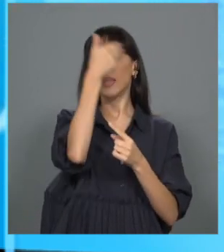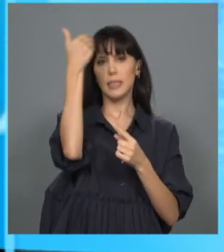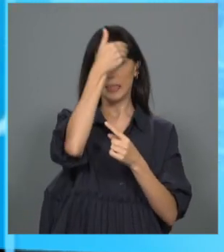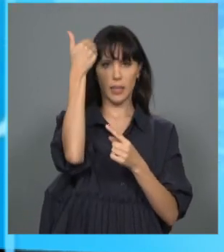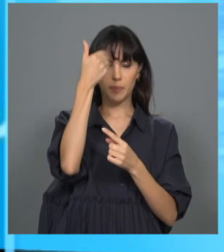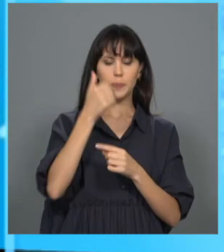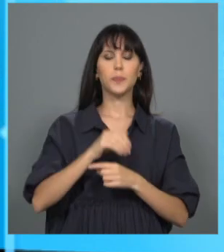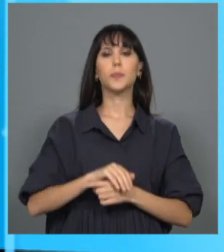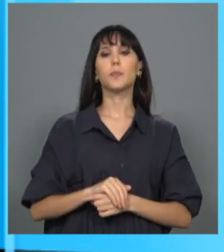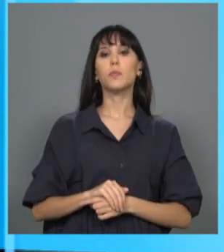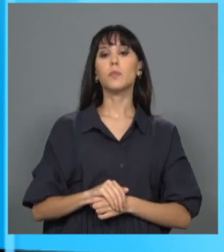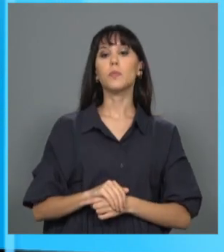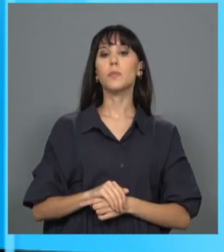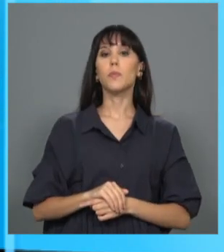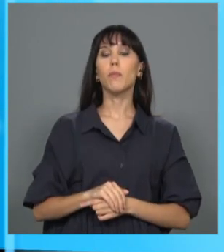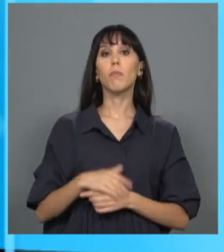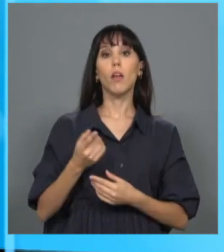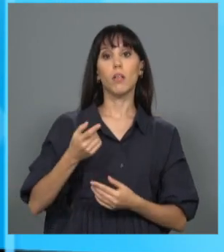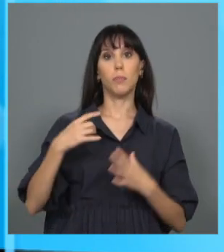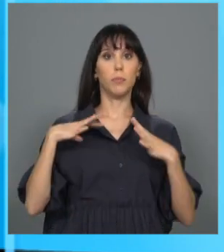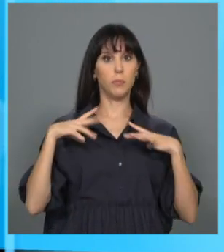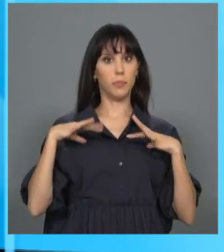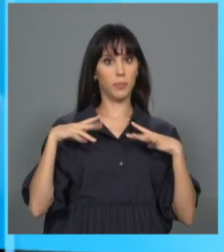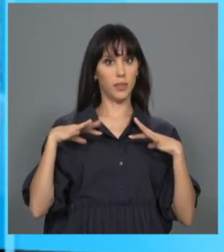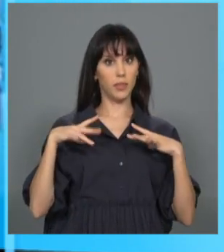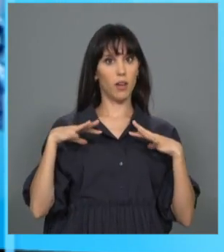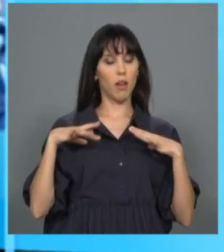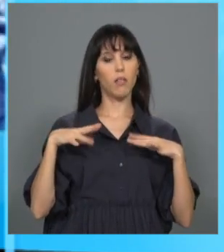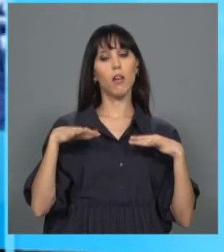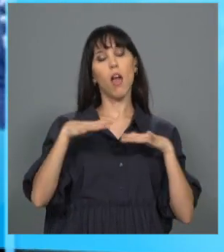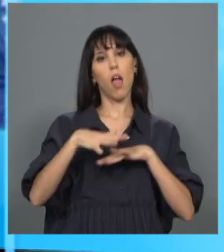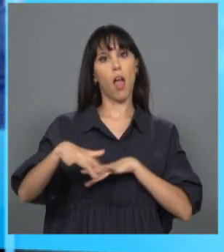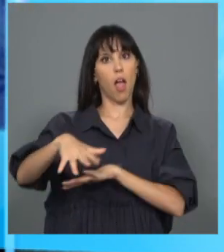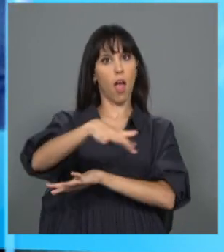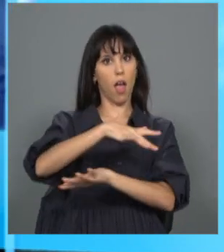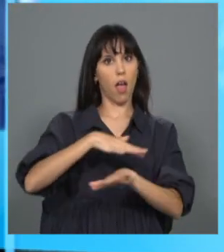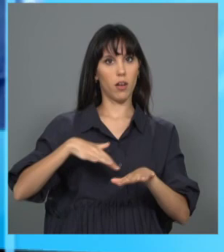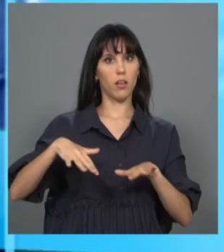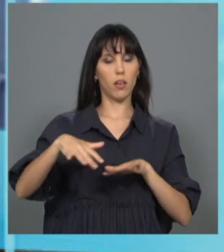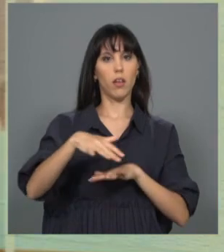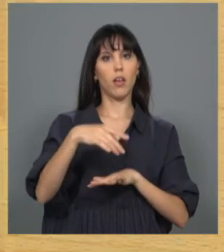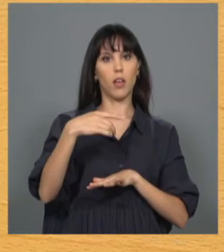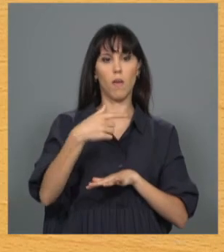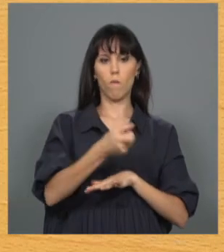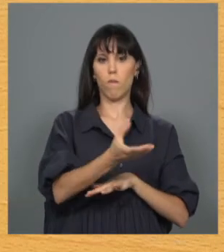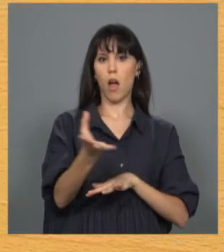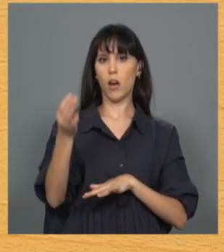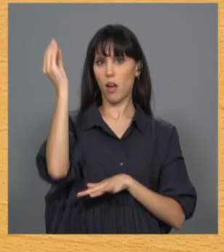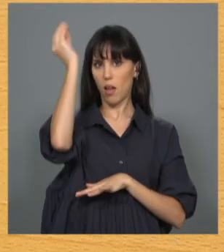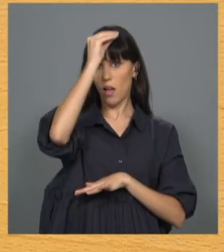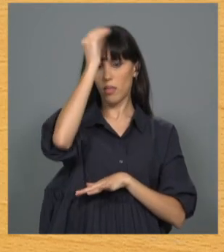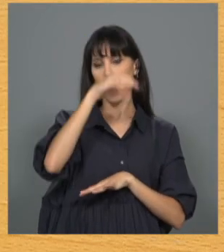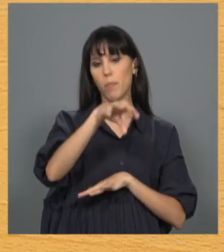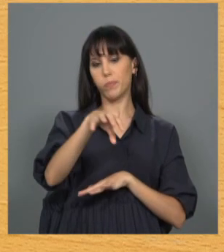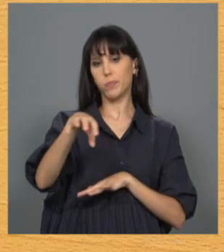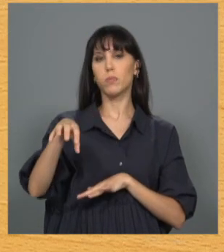nós vamos passear por um conjunto de aldeias